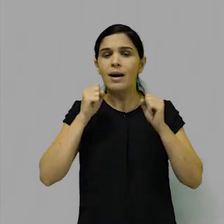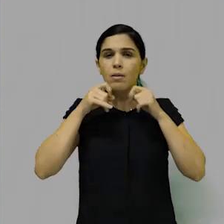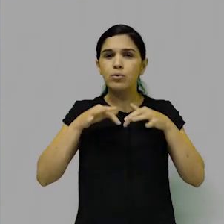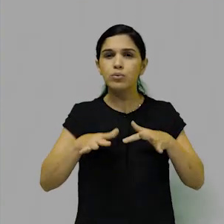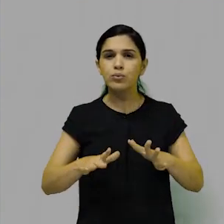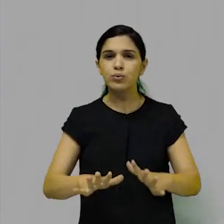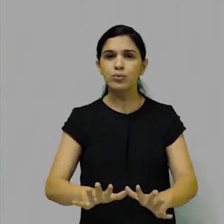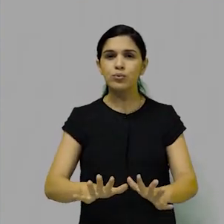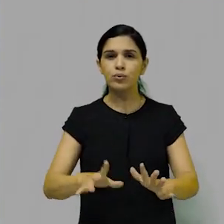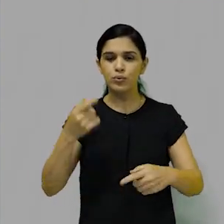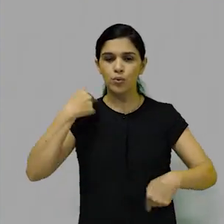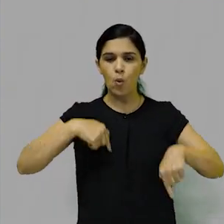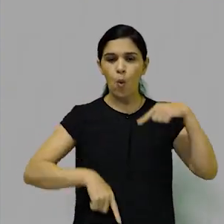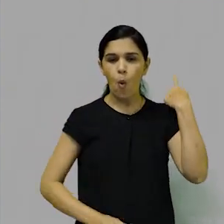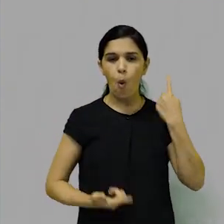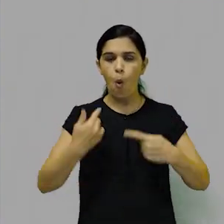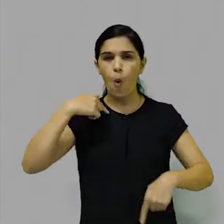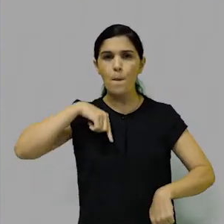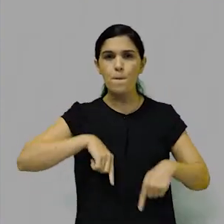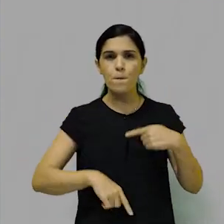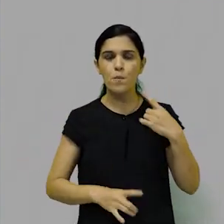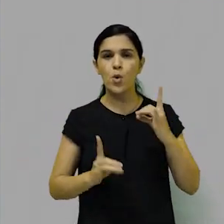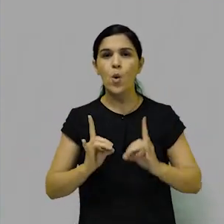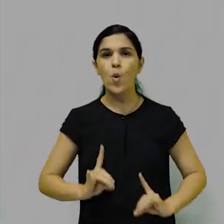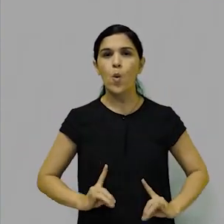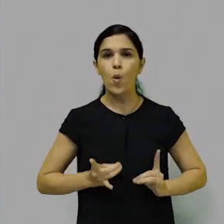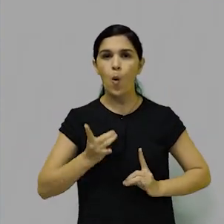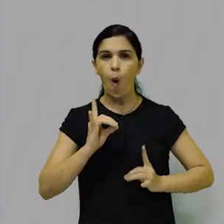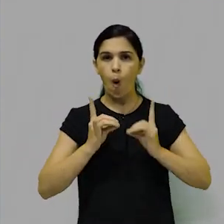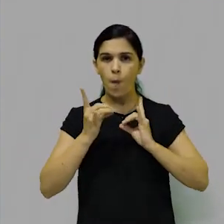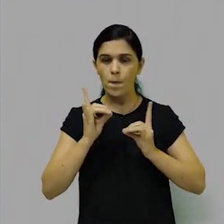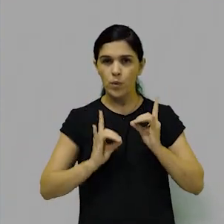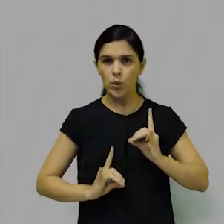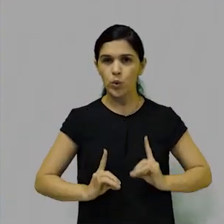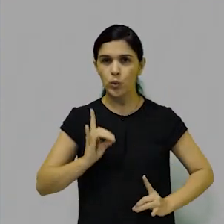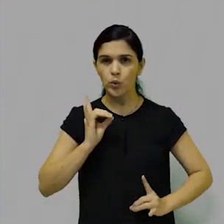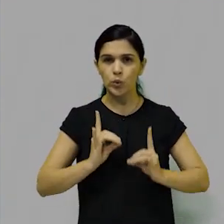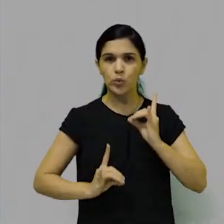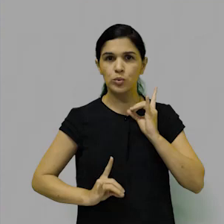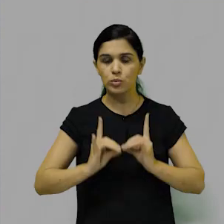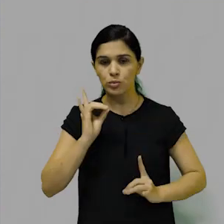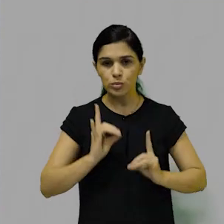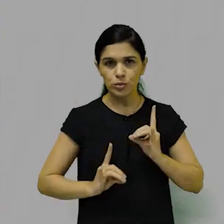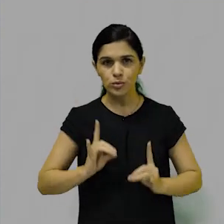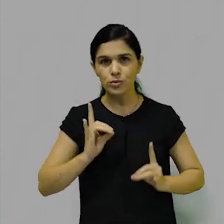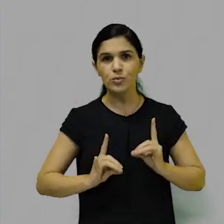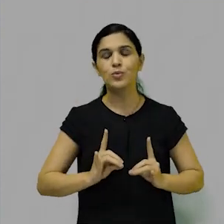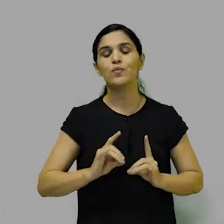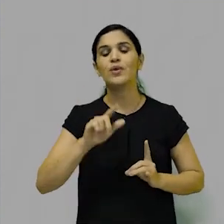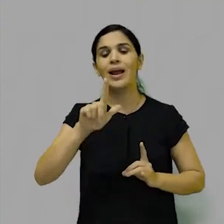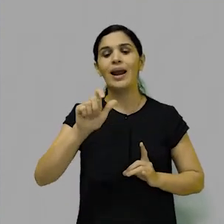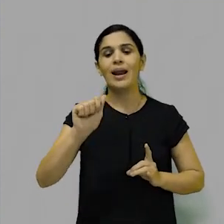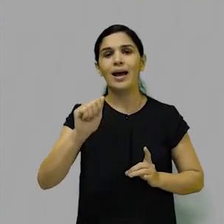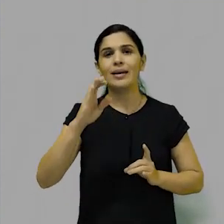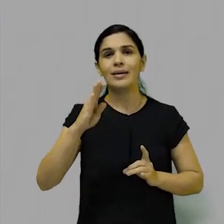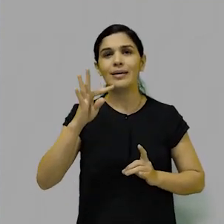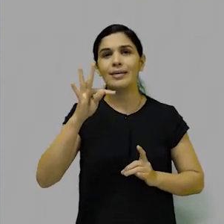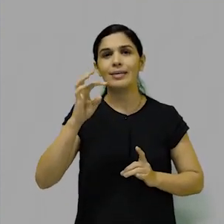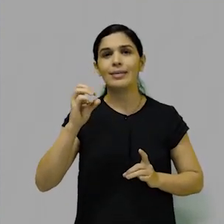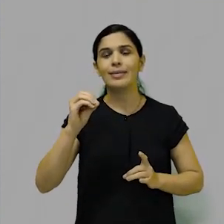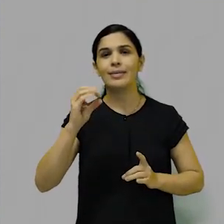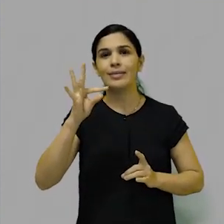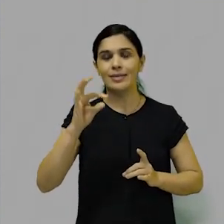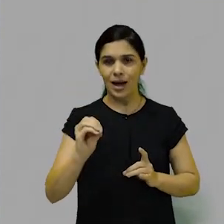Professor, o que é esse lactato? Para que funciona? É um dos sinais de proteção que o nosso corpo dá para saber que já está na hora de